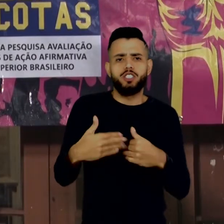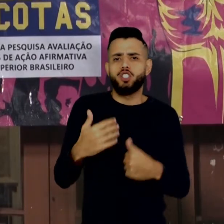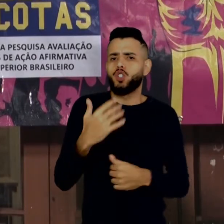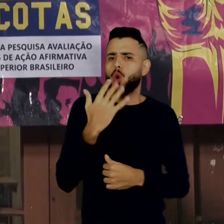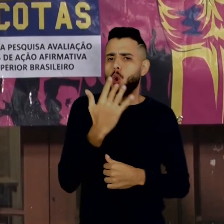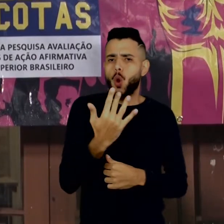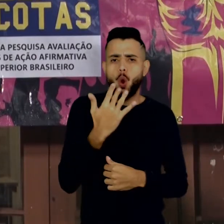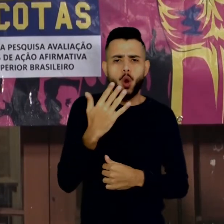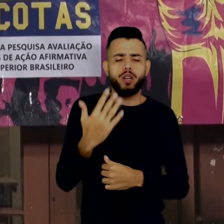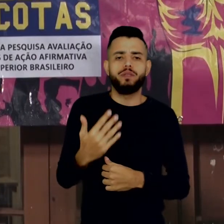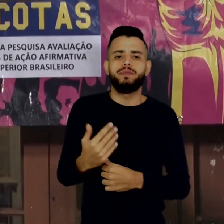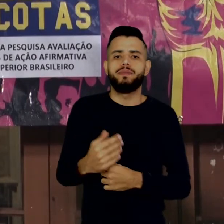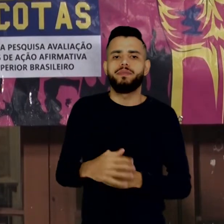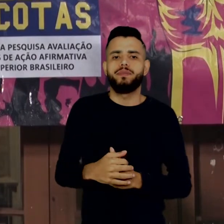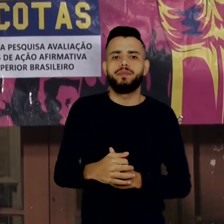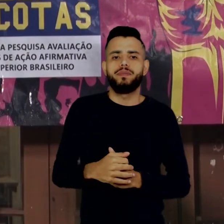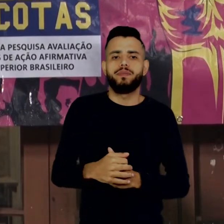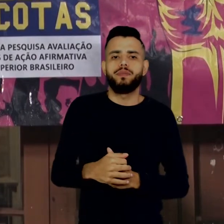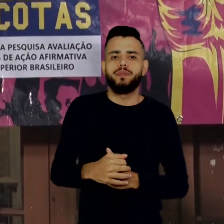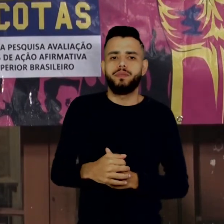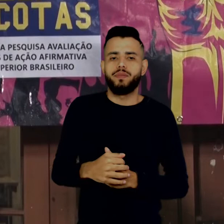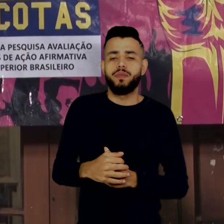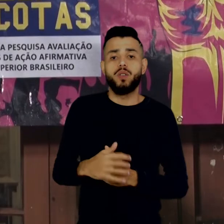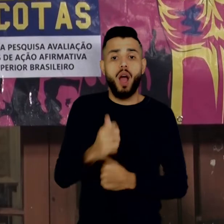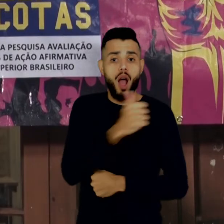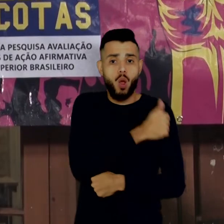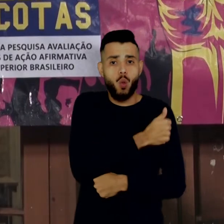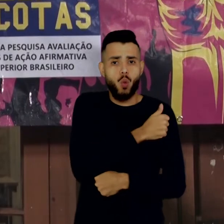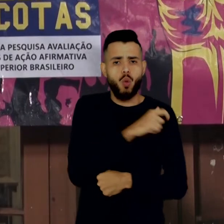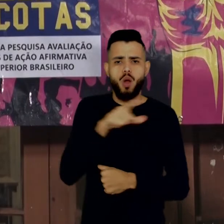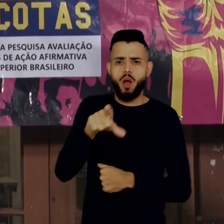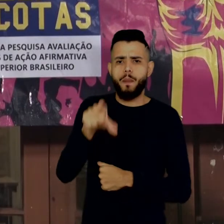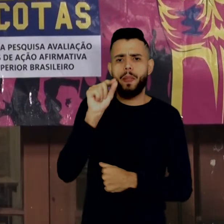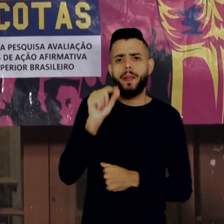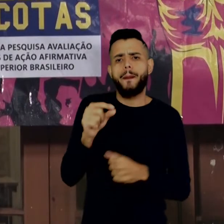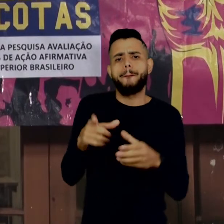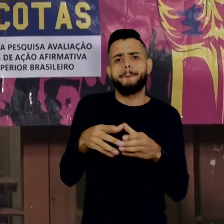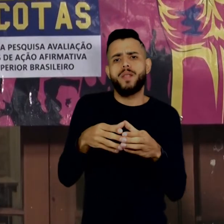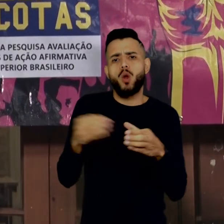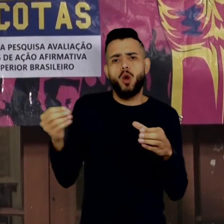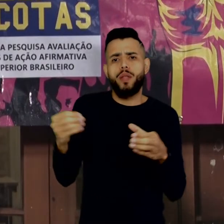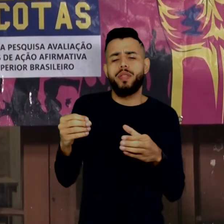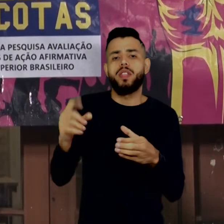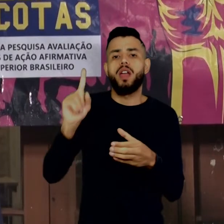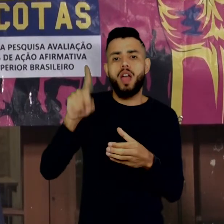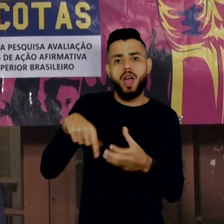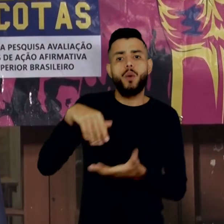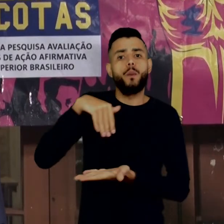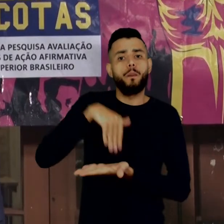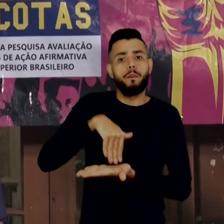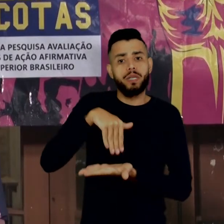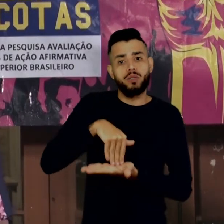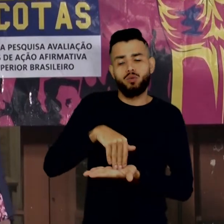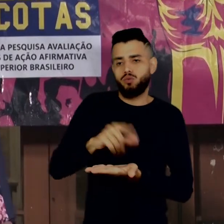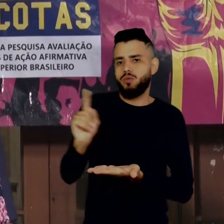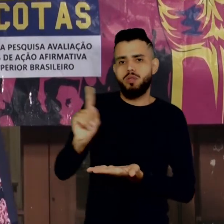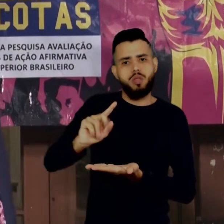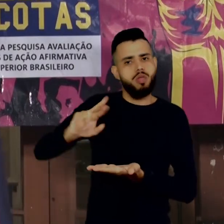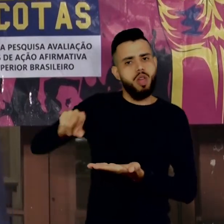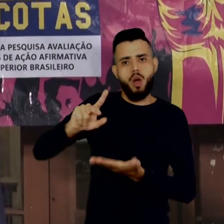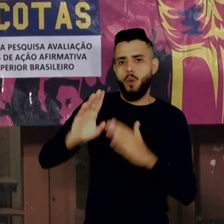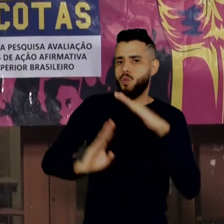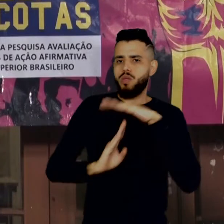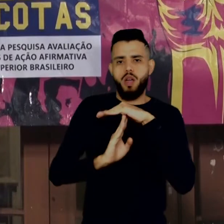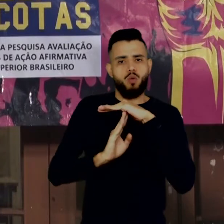corte que os estudantes que optem, para que a cota seja um piso e não se transforme em teto.